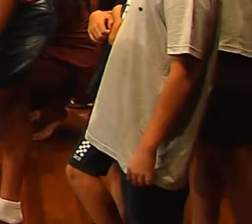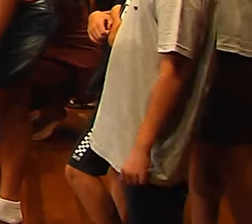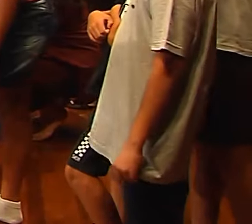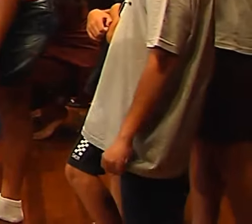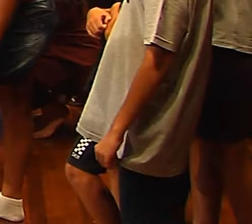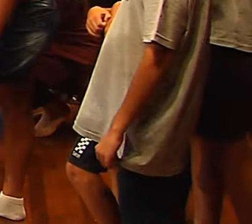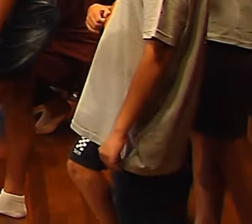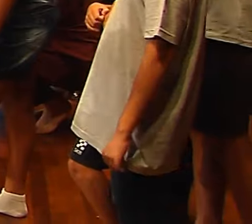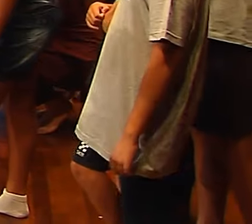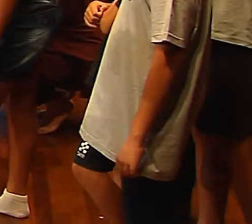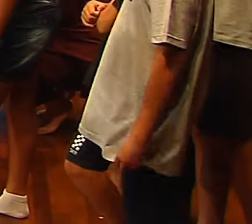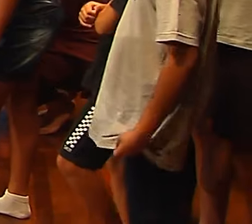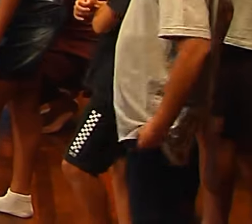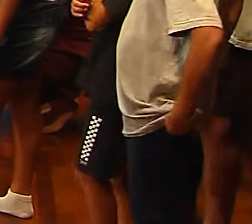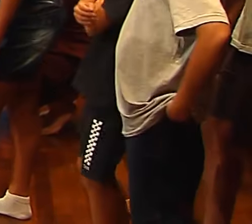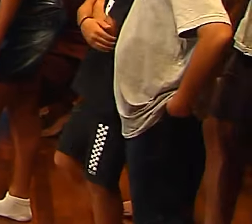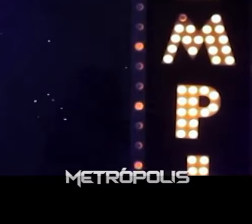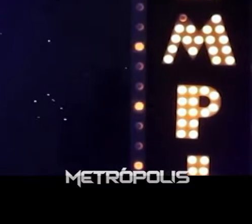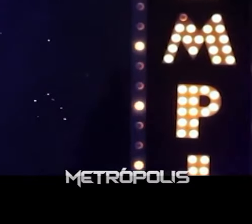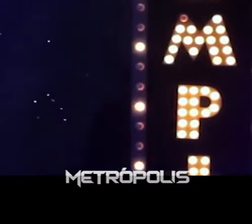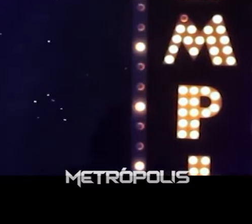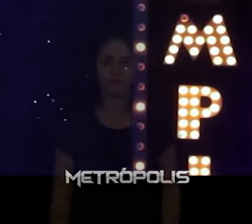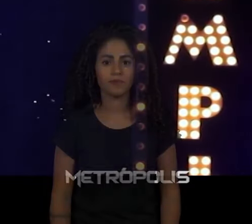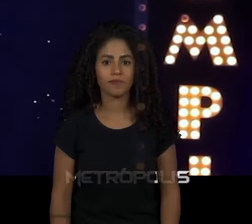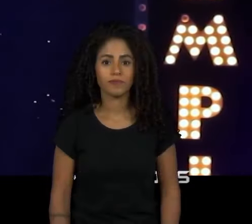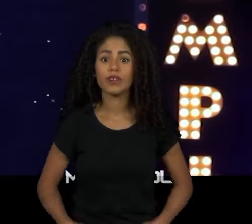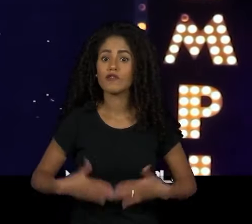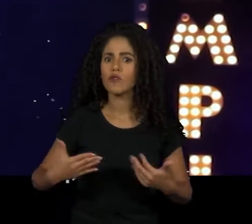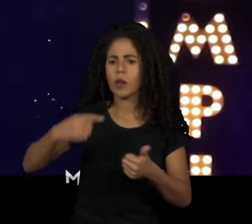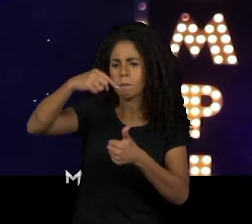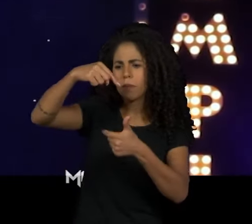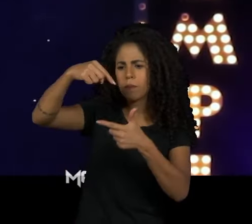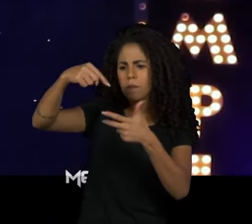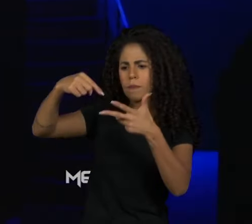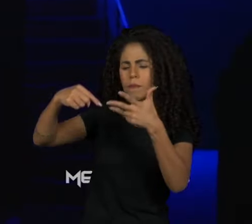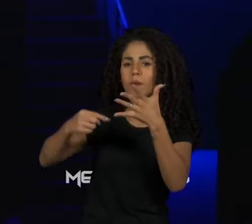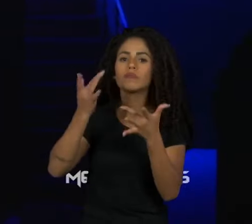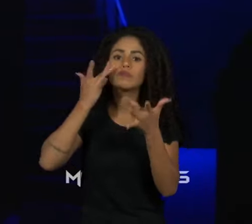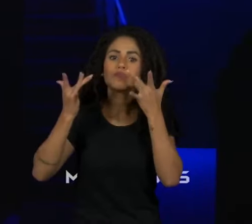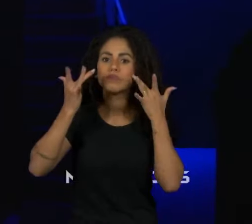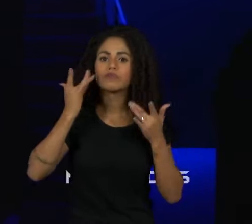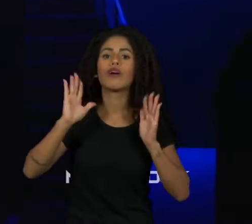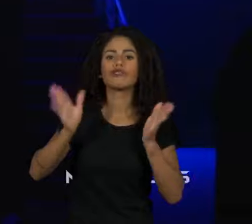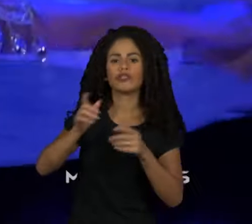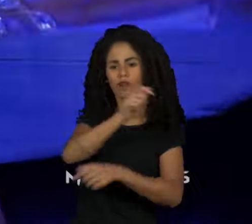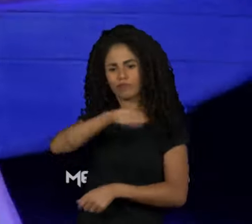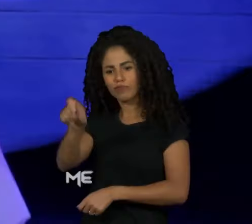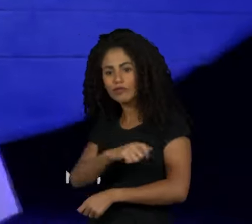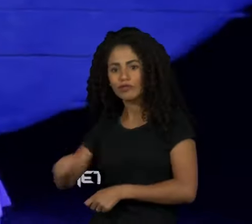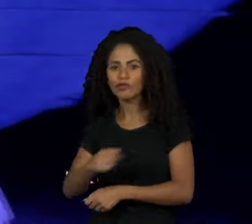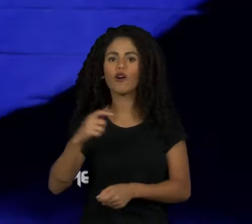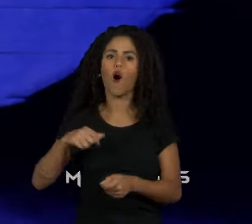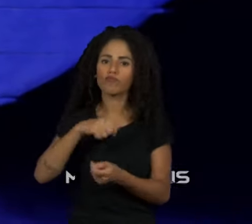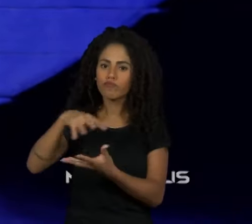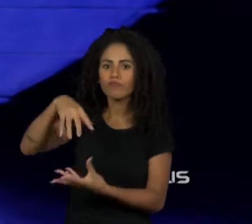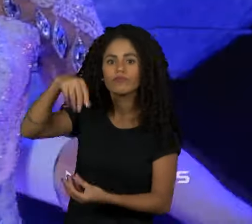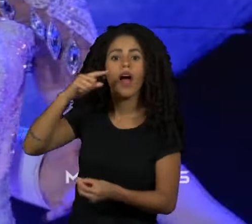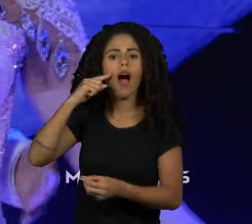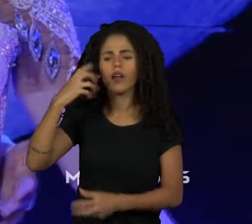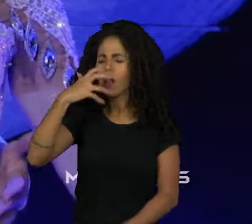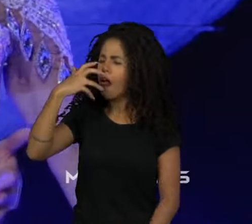passar o grupo 1 pelos meios, tem que achar um lugar aí. Entre tantos espetáculos, já atuou em Zorro, O Fantasma da